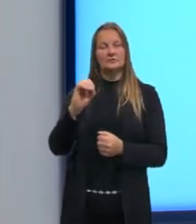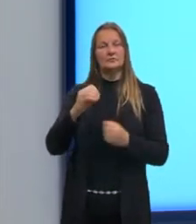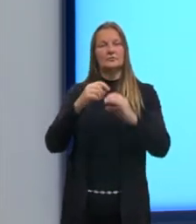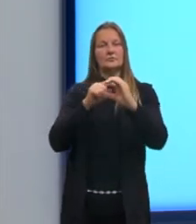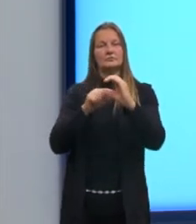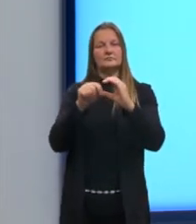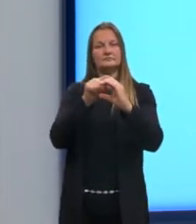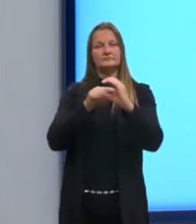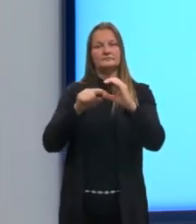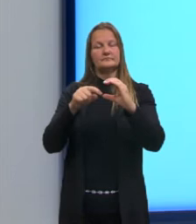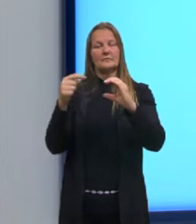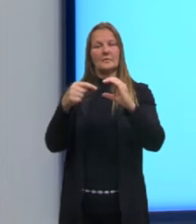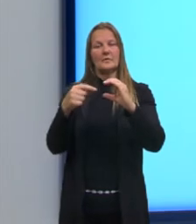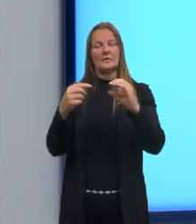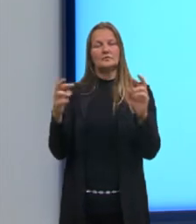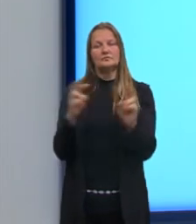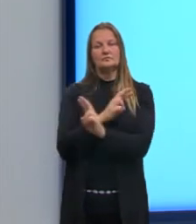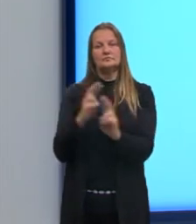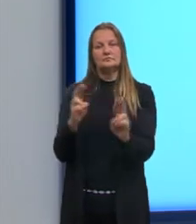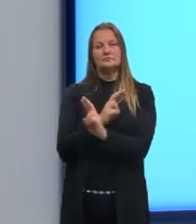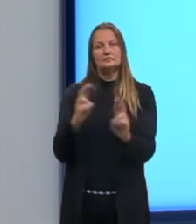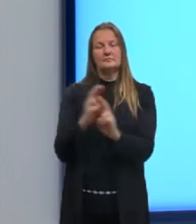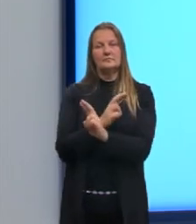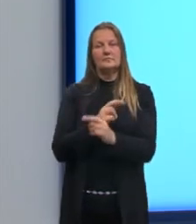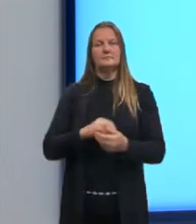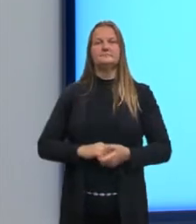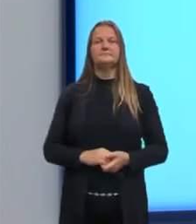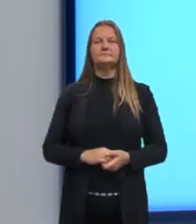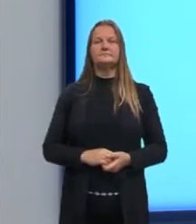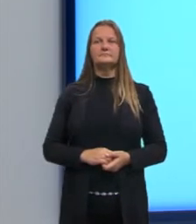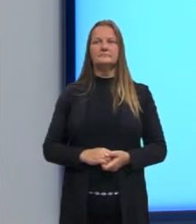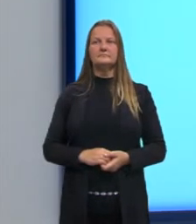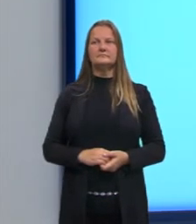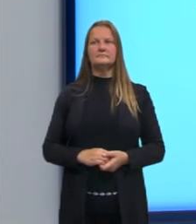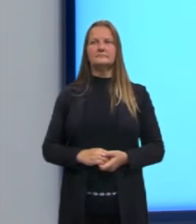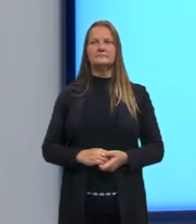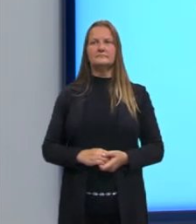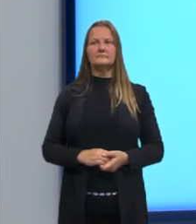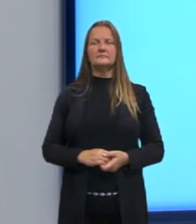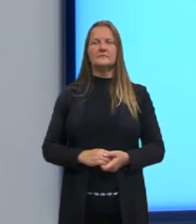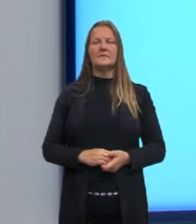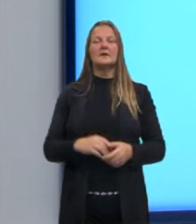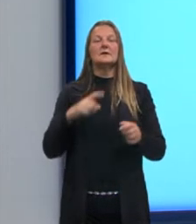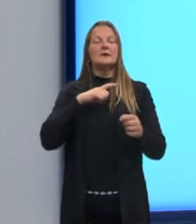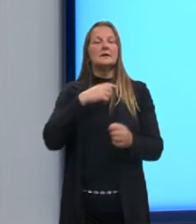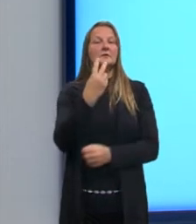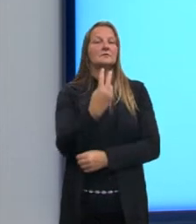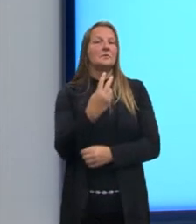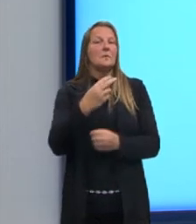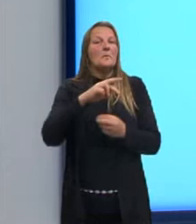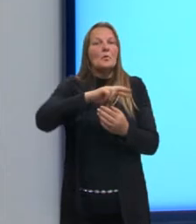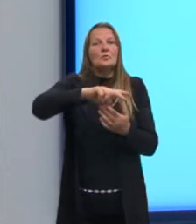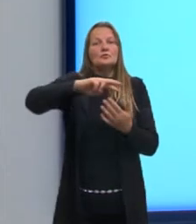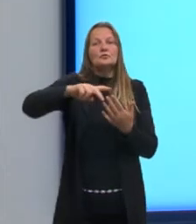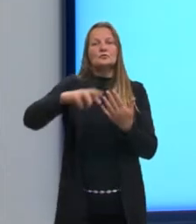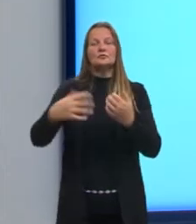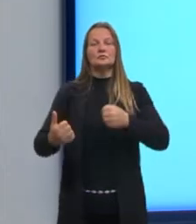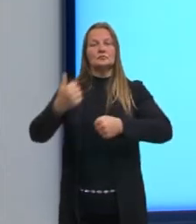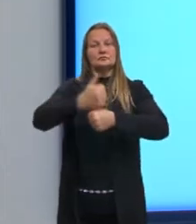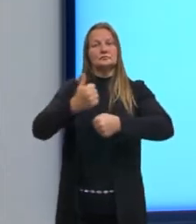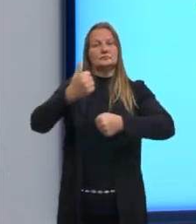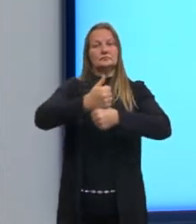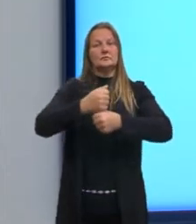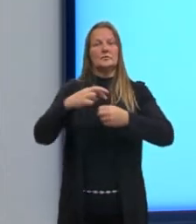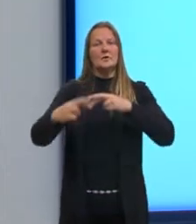carbônica que participou da reação da fonação existem muitas reações de substituição